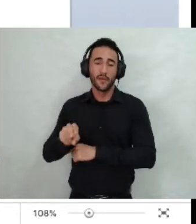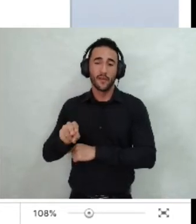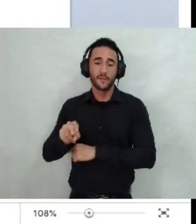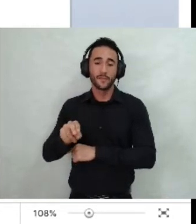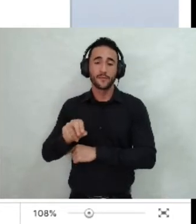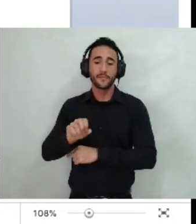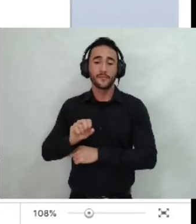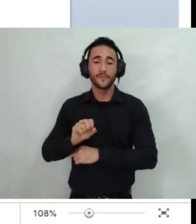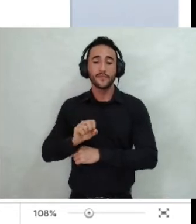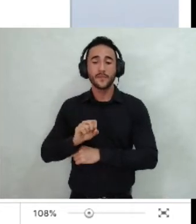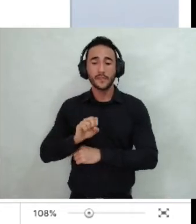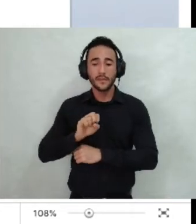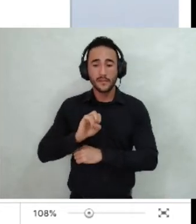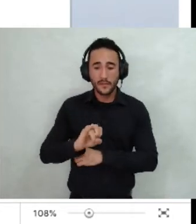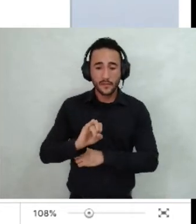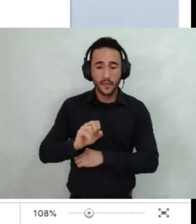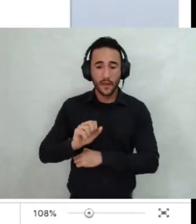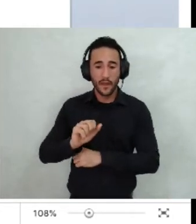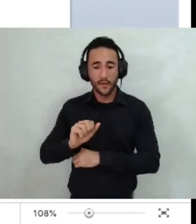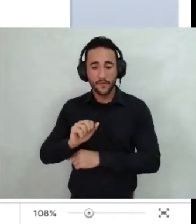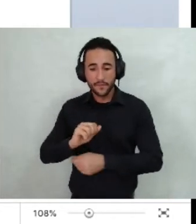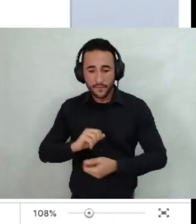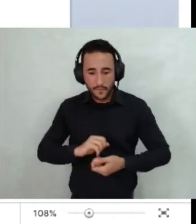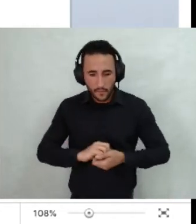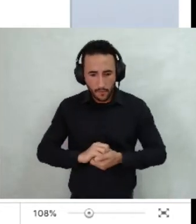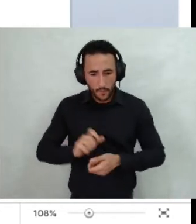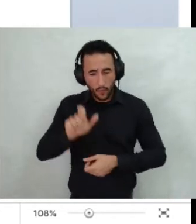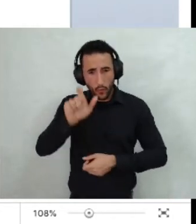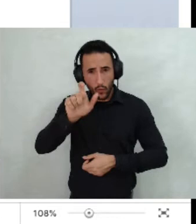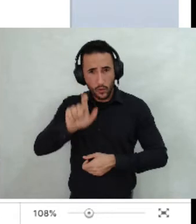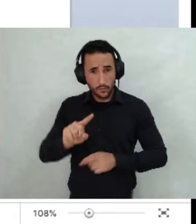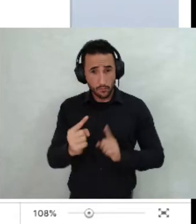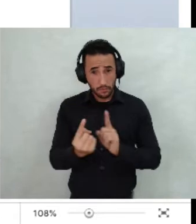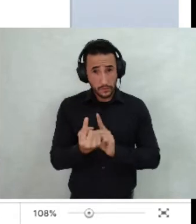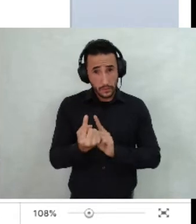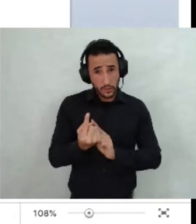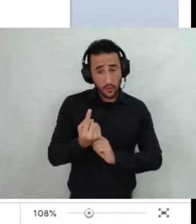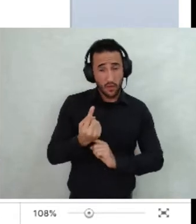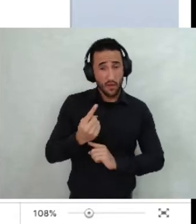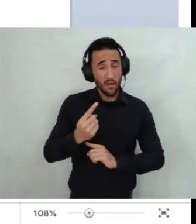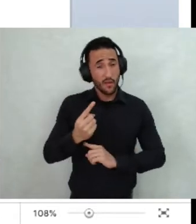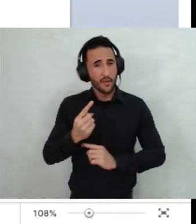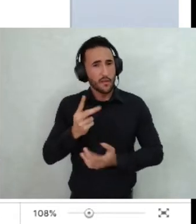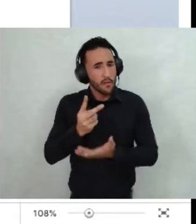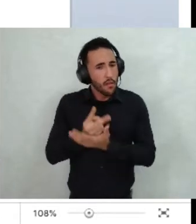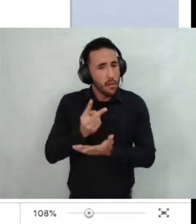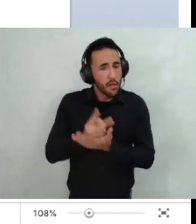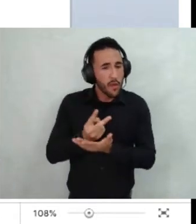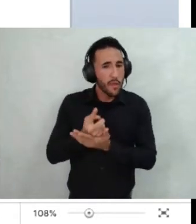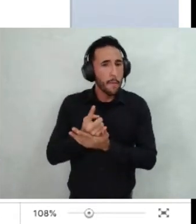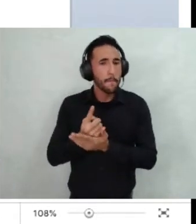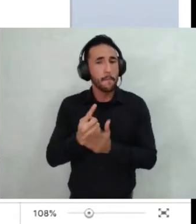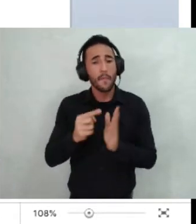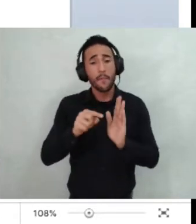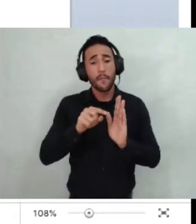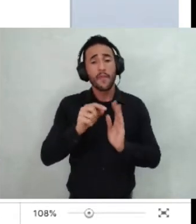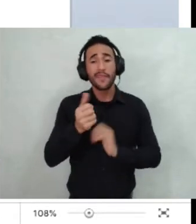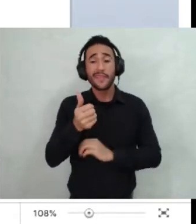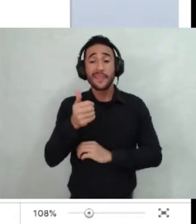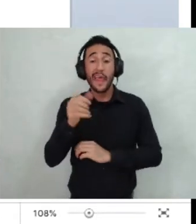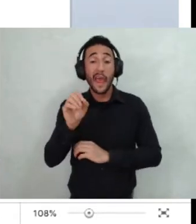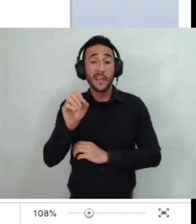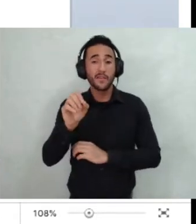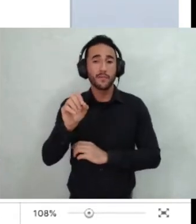pouco detectada nesses pacientes, então, não é frequente, menos de 10% dos pacientes hospitalizados